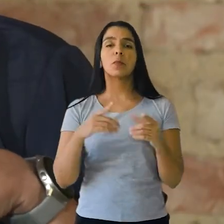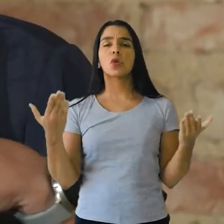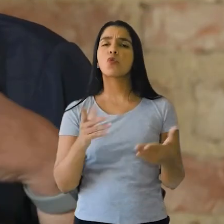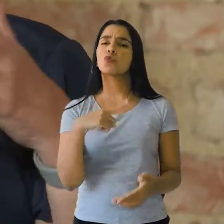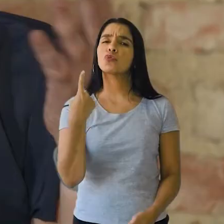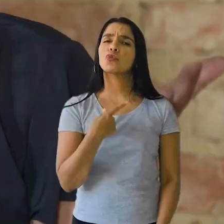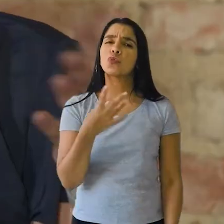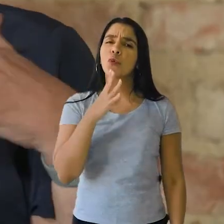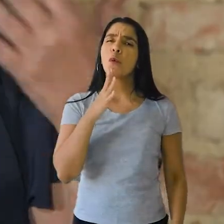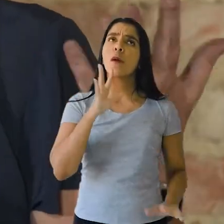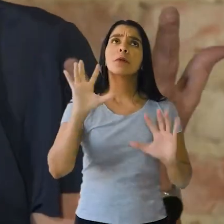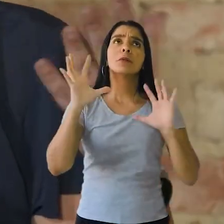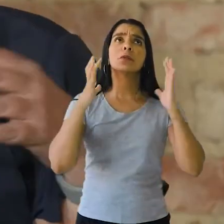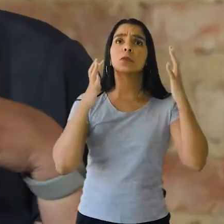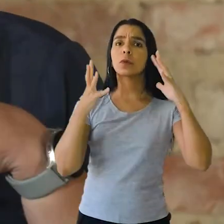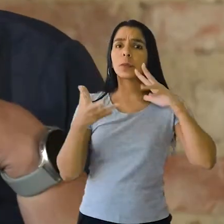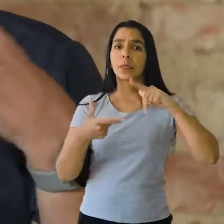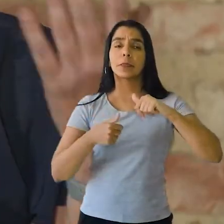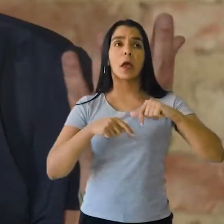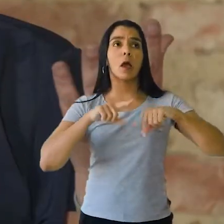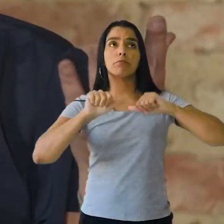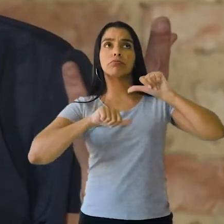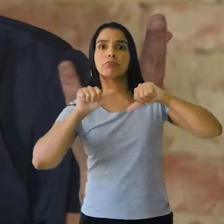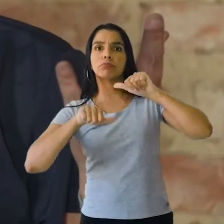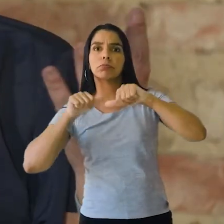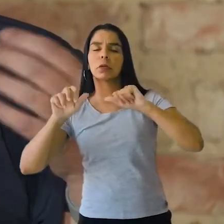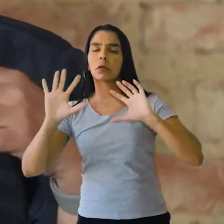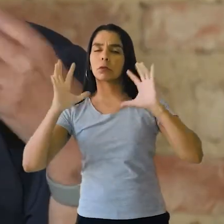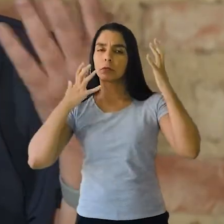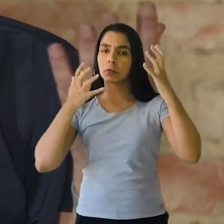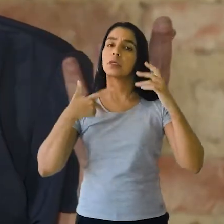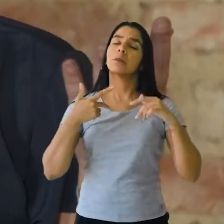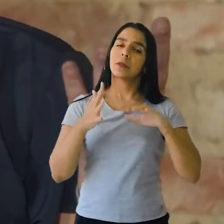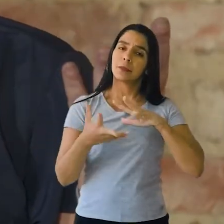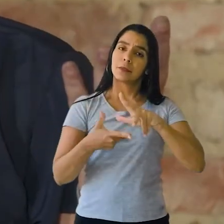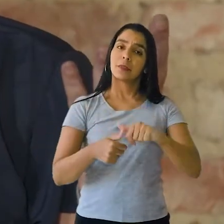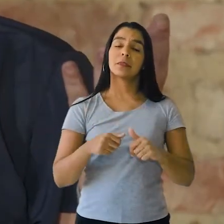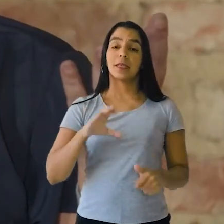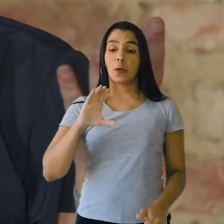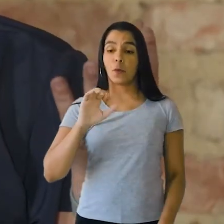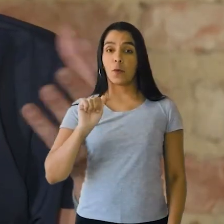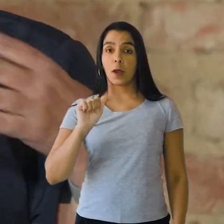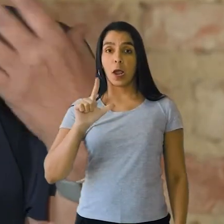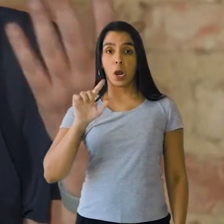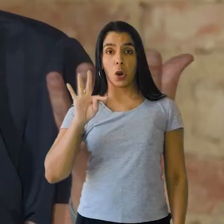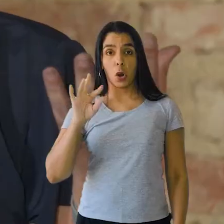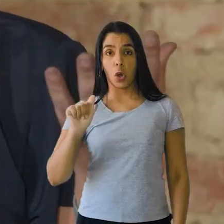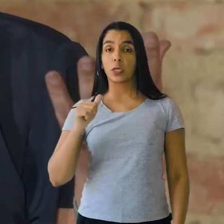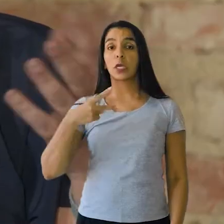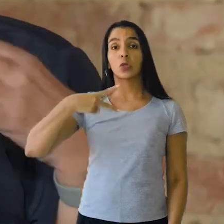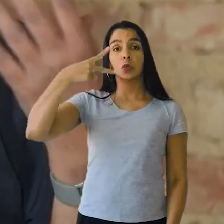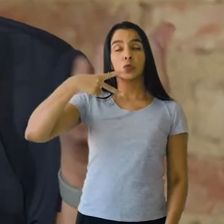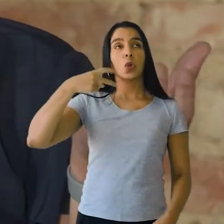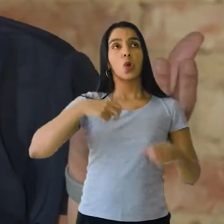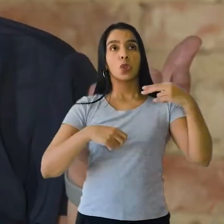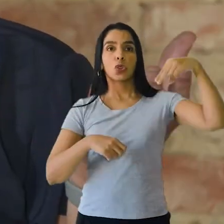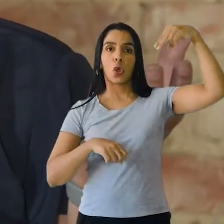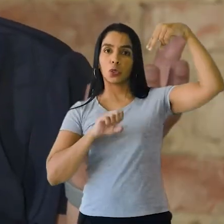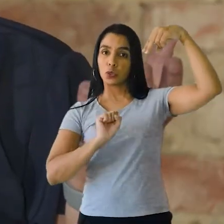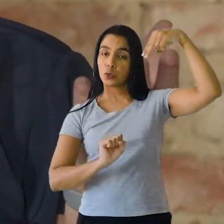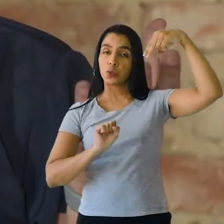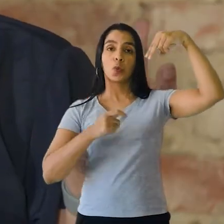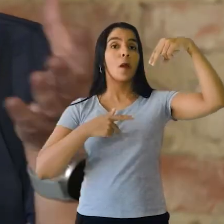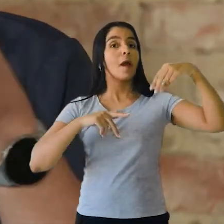calota polar, e a gente hoje conhece o clima da Terra e a variabilidade do clima da Terra com calotas polares em ambos